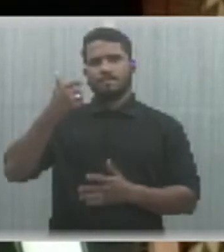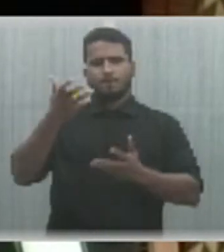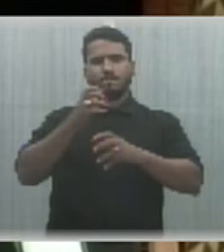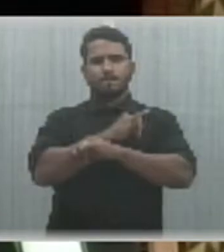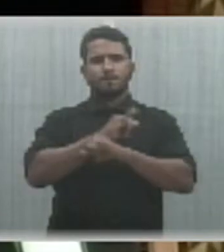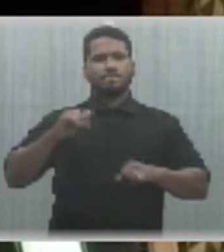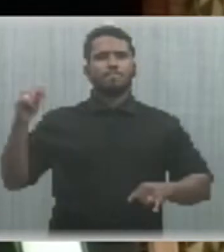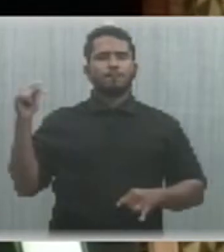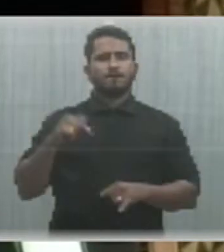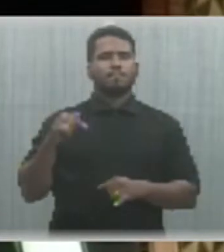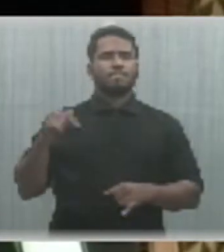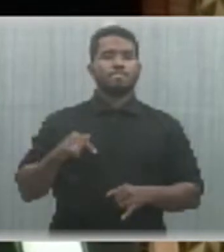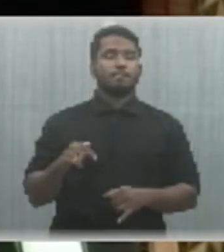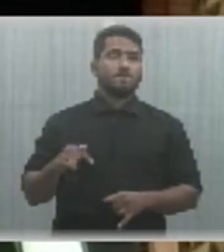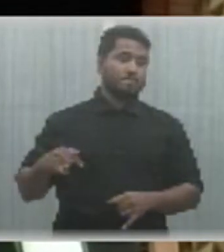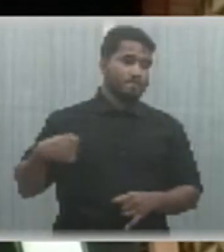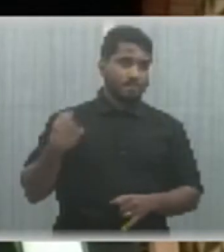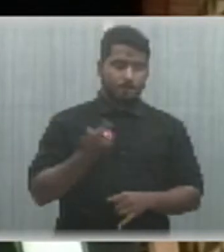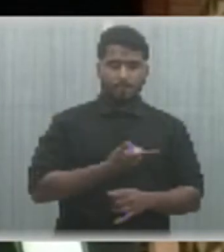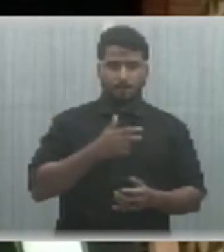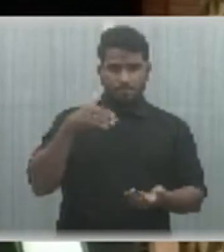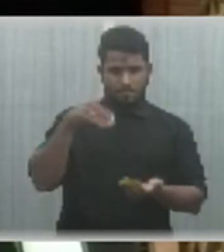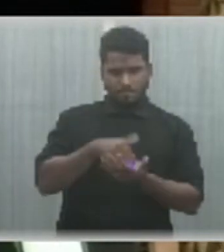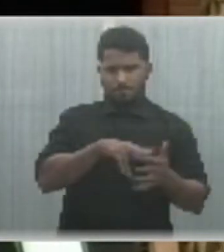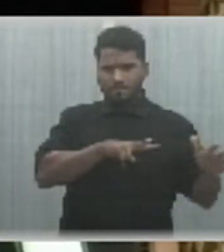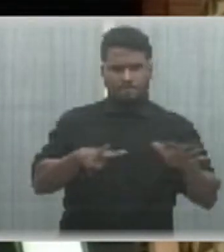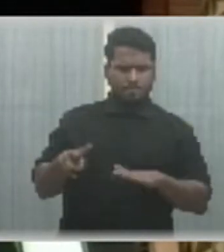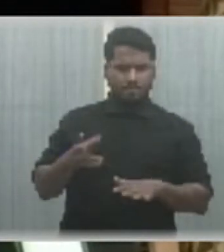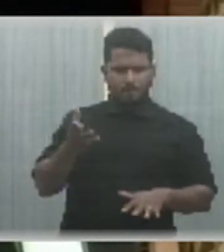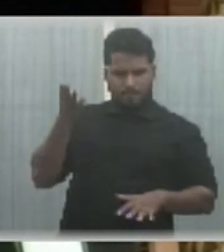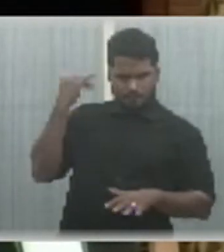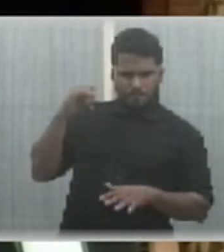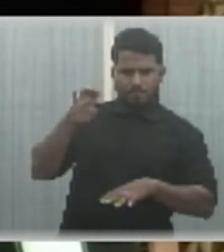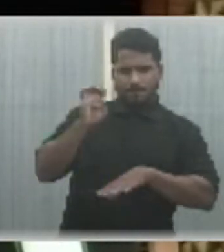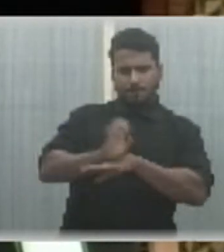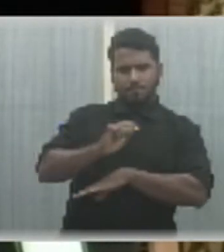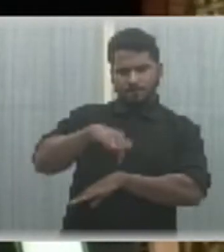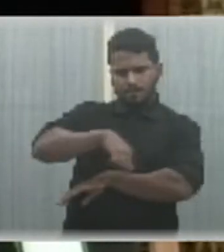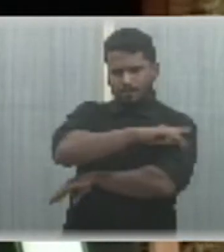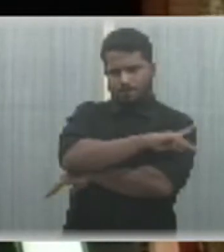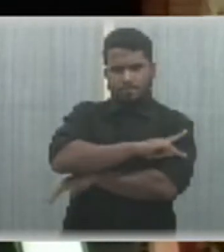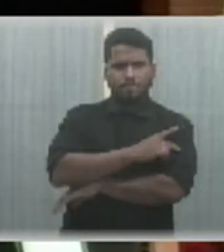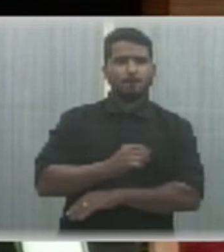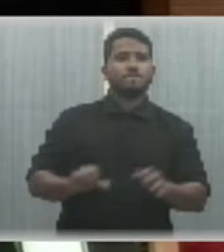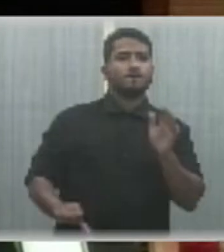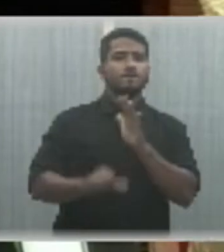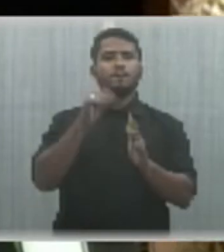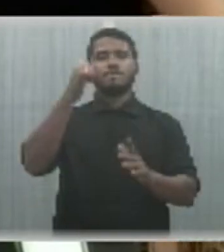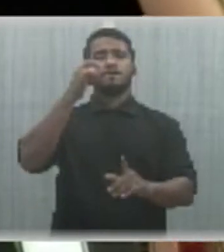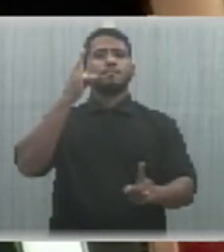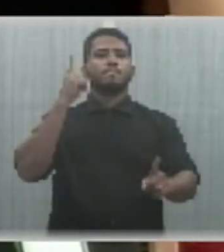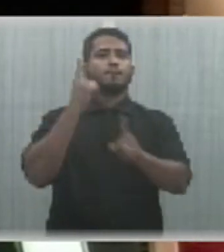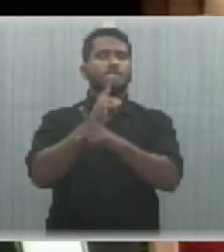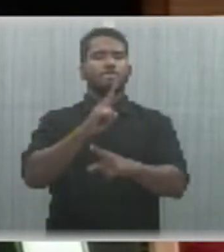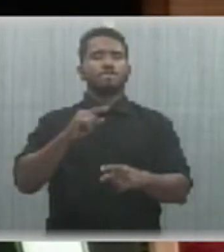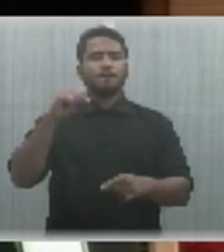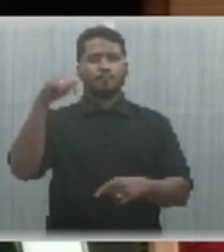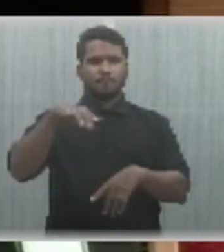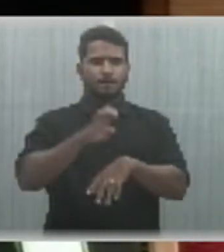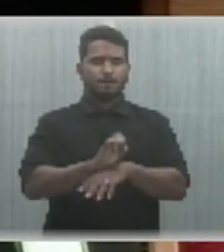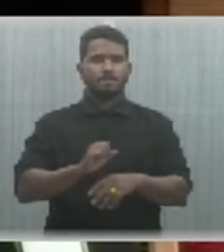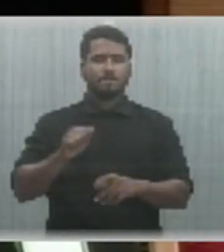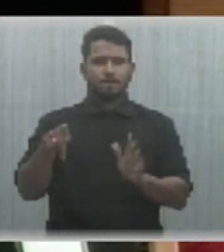registrar que tivemos esse final de semana no estado do Piauí, primeiro encontro realizado no estado